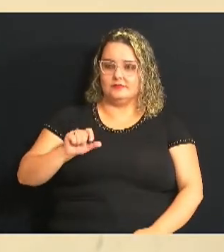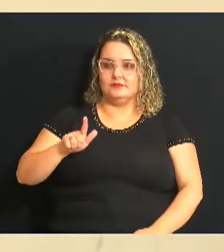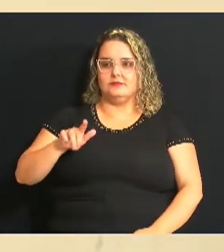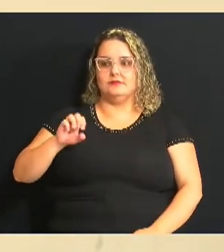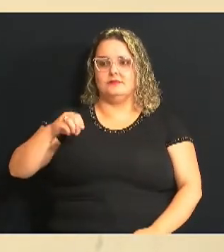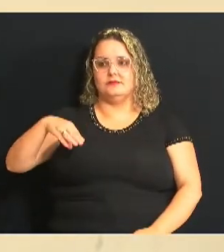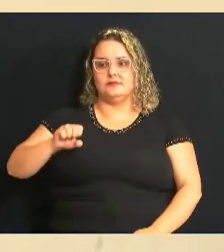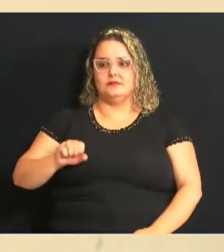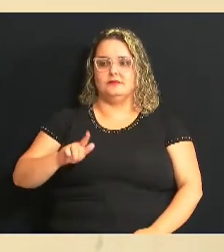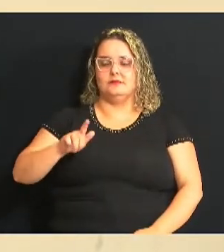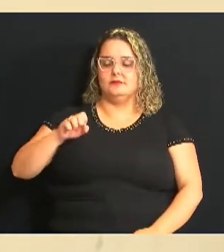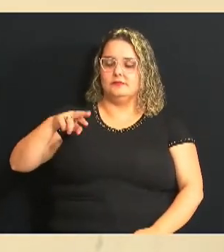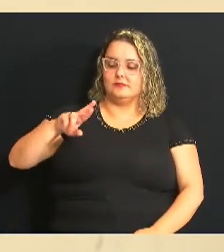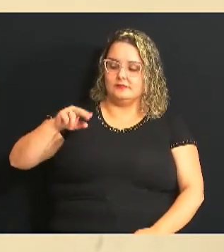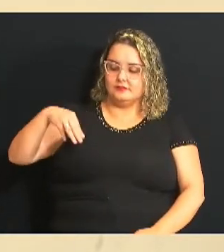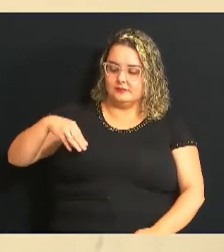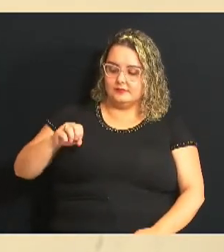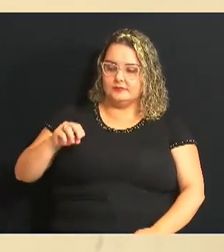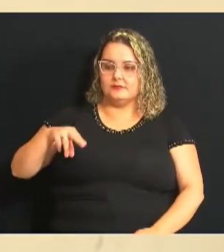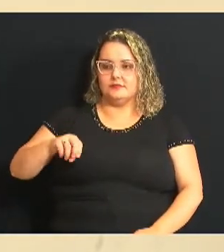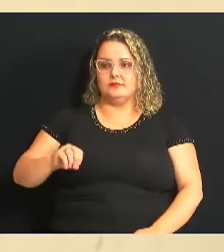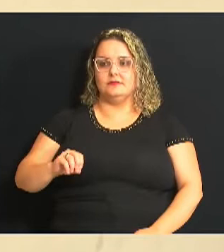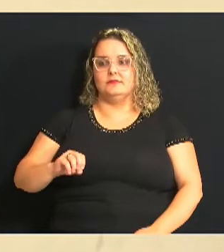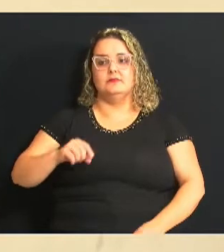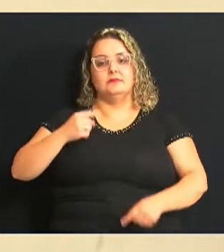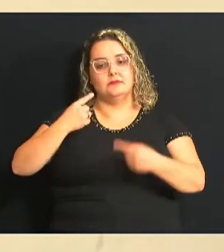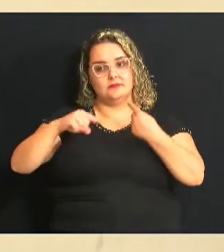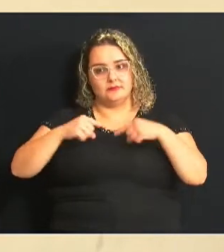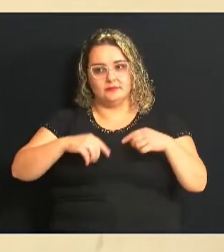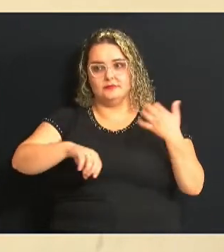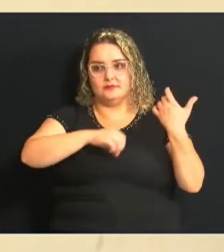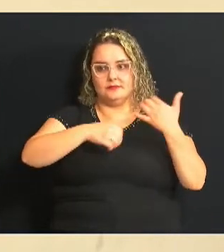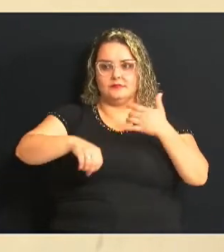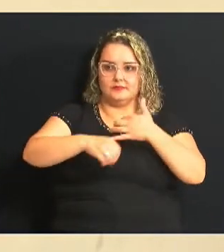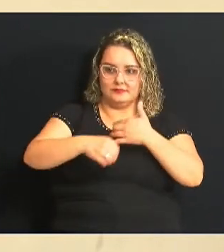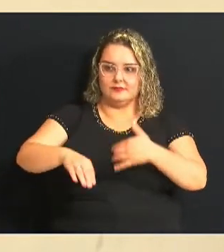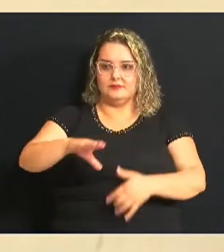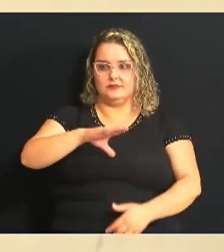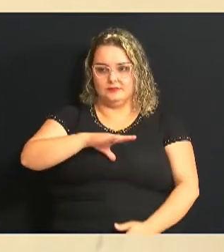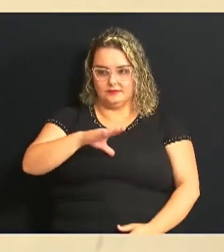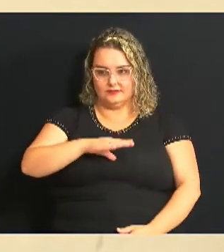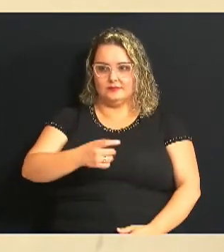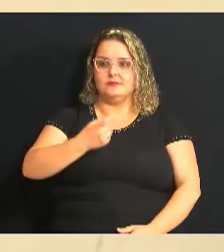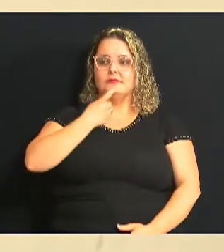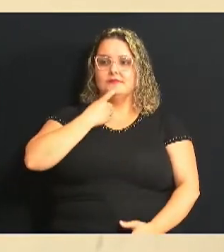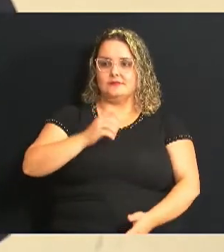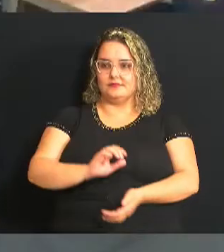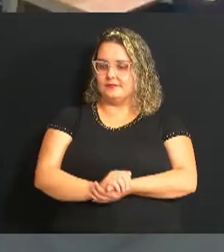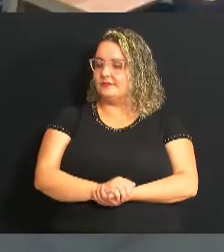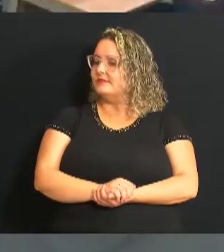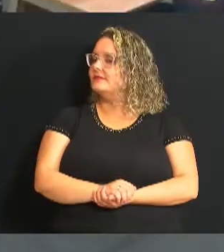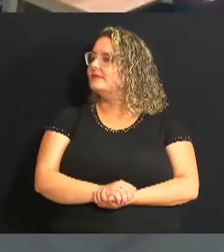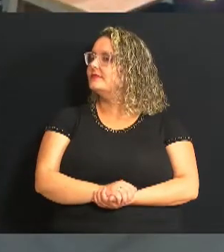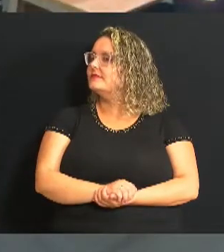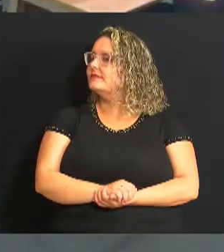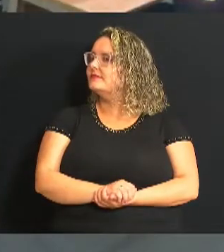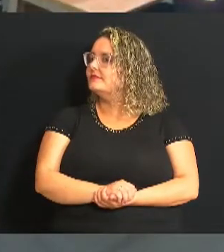Germano Fonseca, músico da Orquestra Sinfônica Municipal de Campinas.